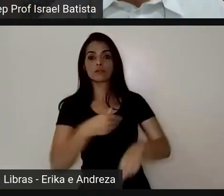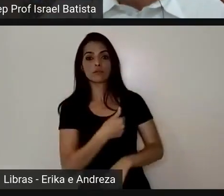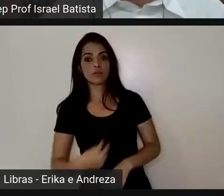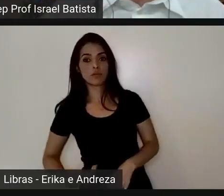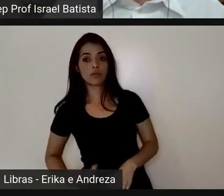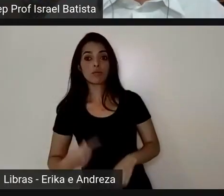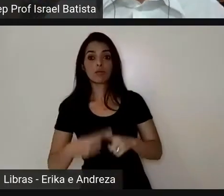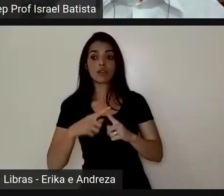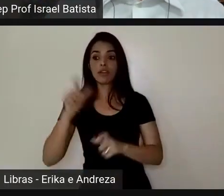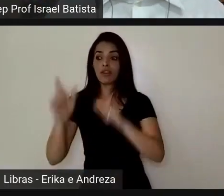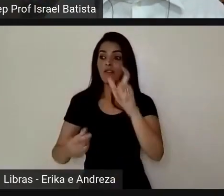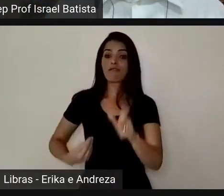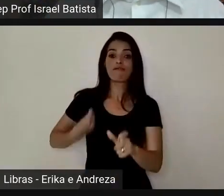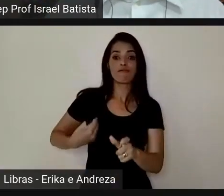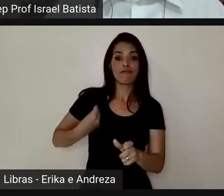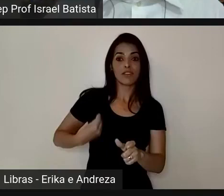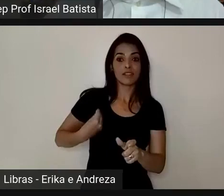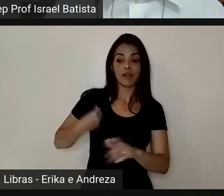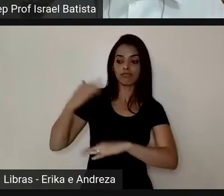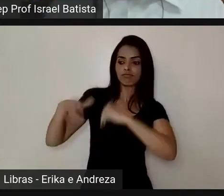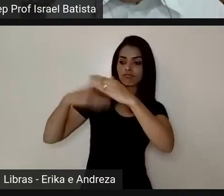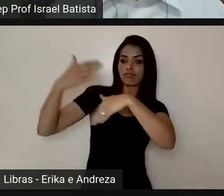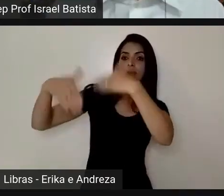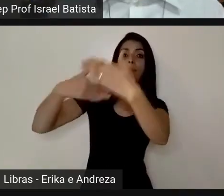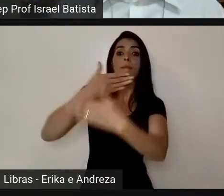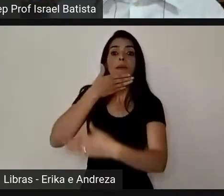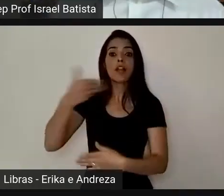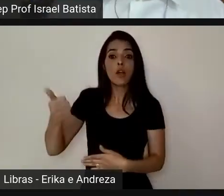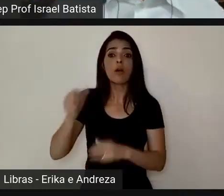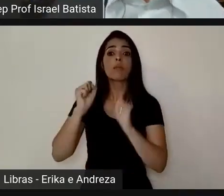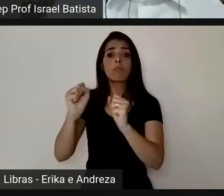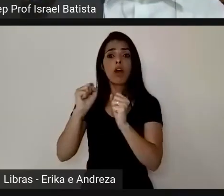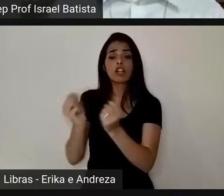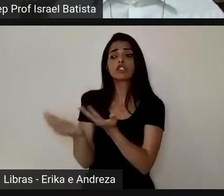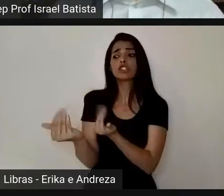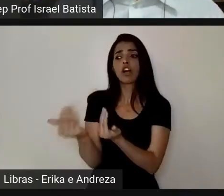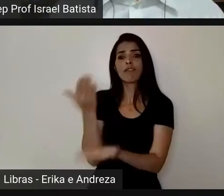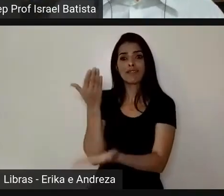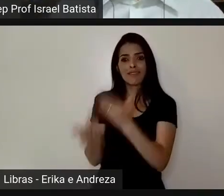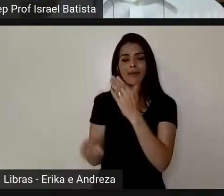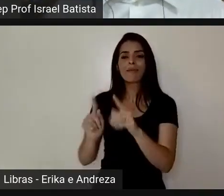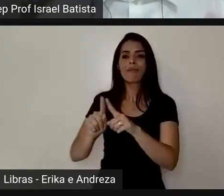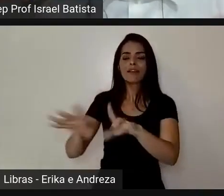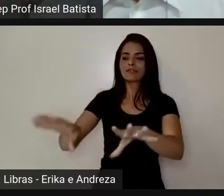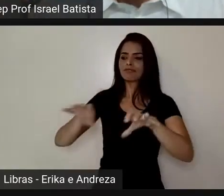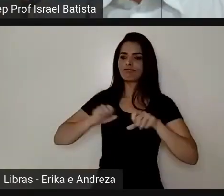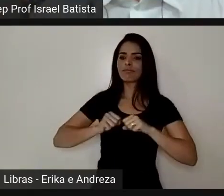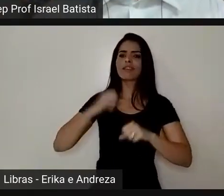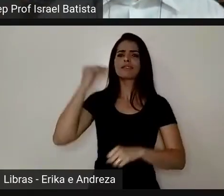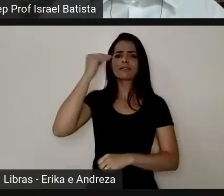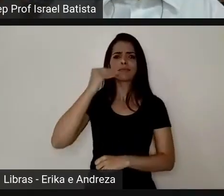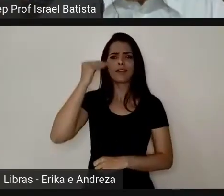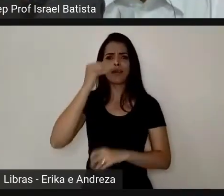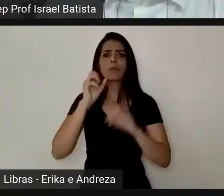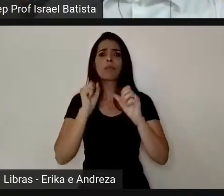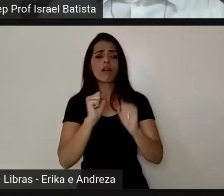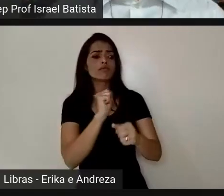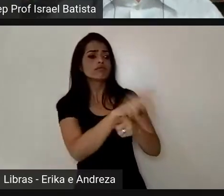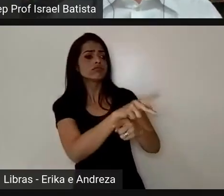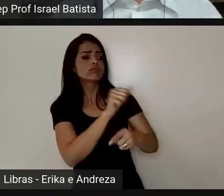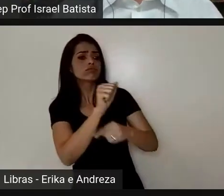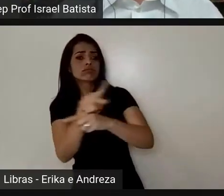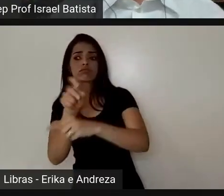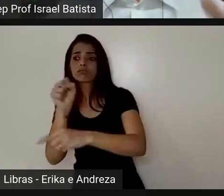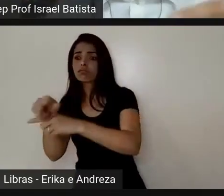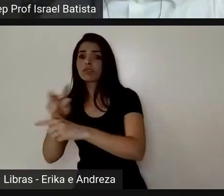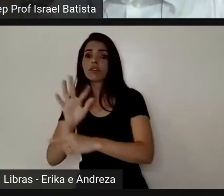servidor avança, ele pode perder juventude, mas ganhar experiência, ele pode ocupar outras funções, e para isso as